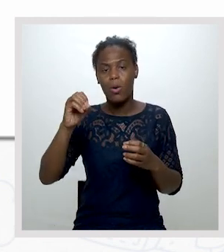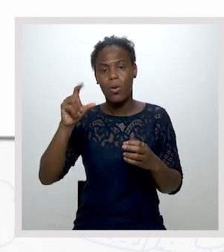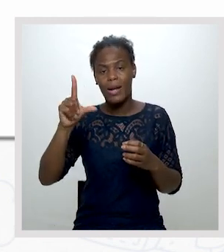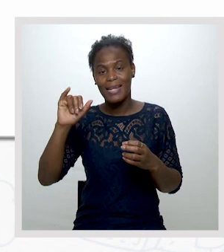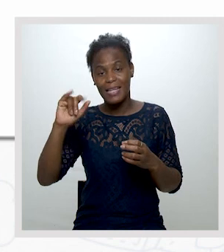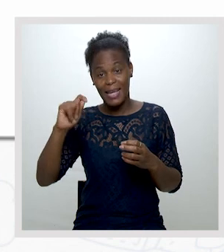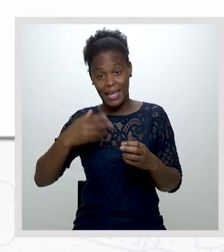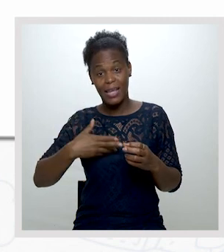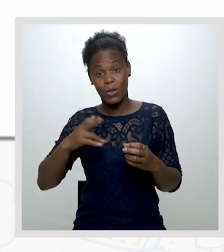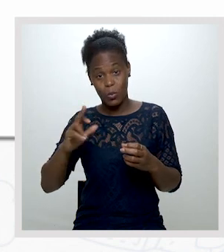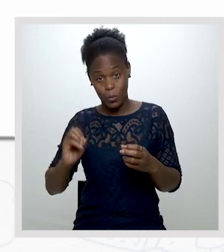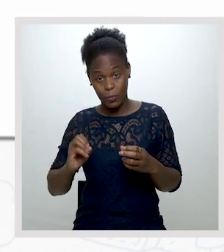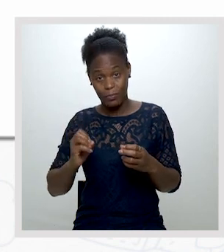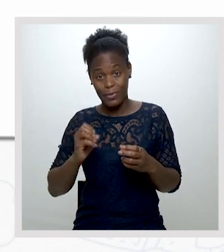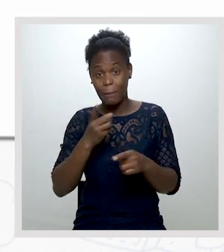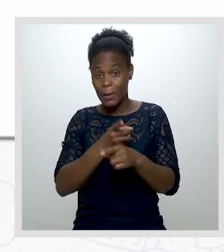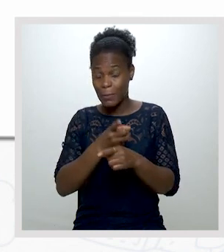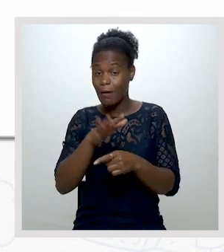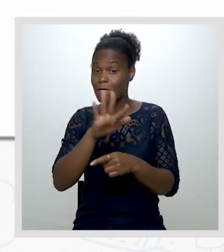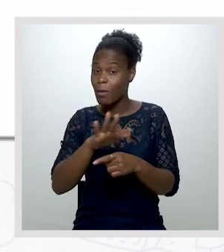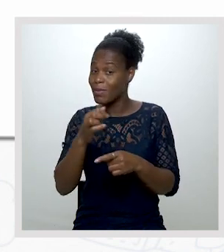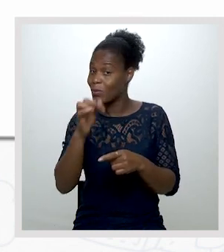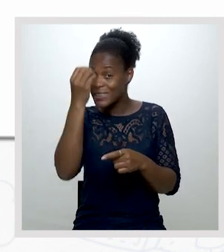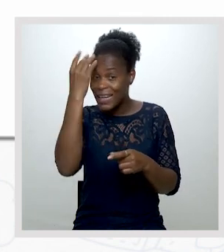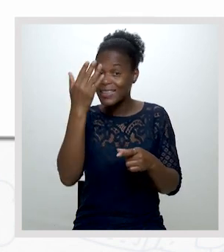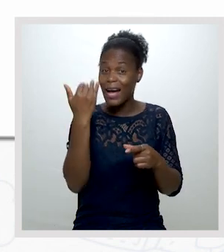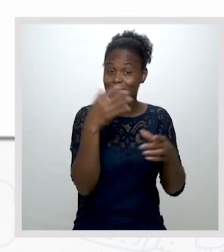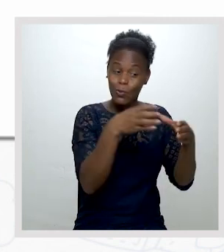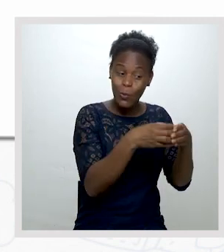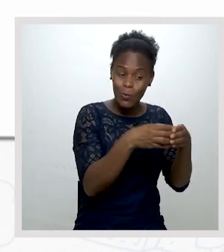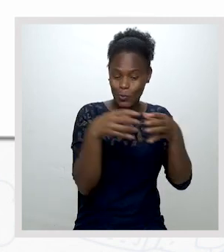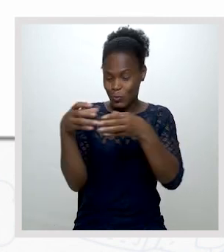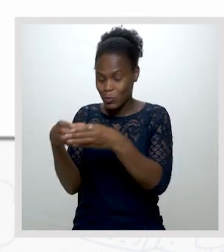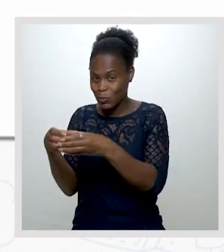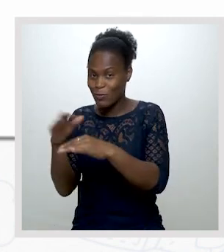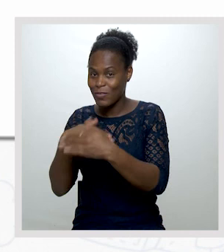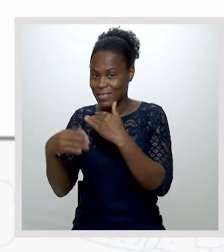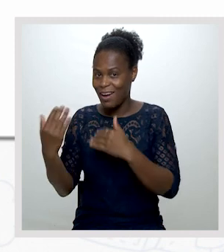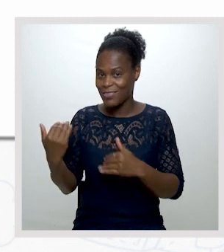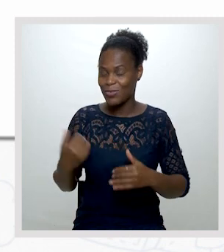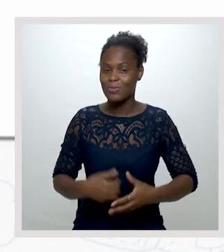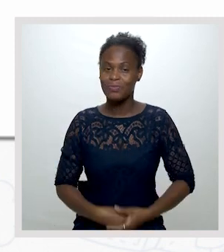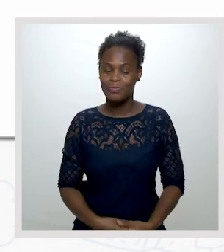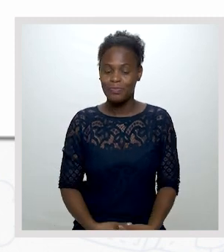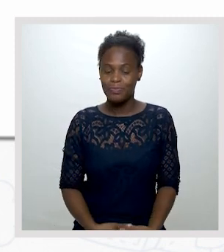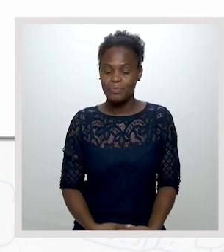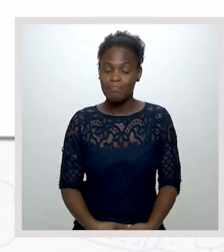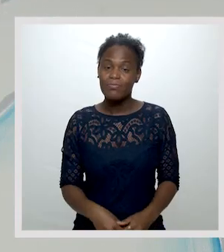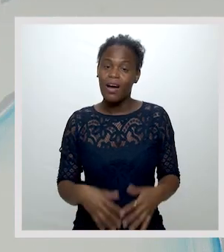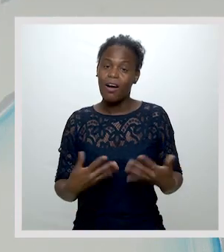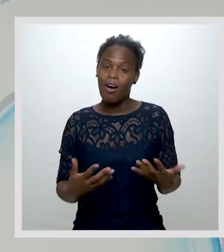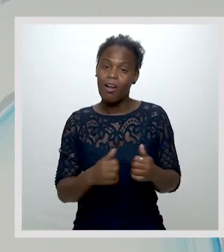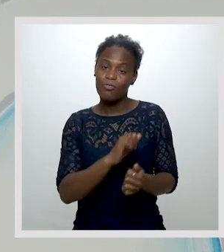Da mesma maneira, não se esqueçam do agrupamento que fizemos. E